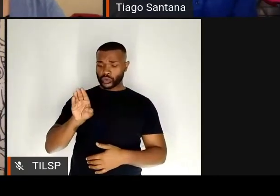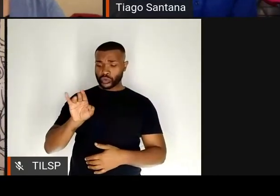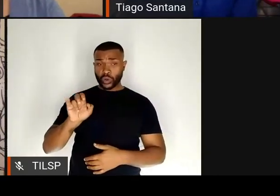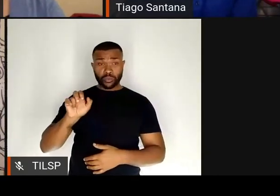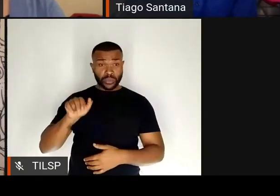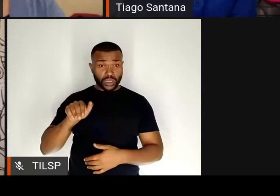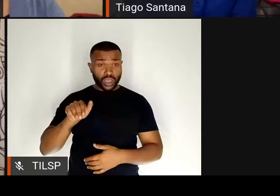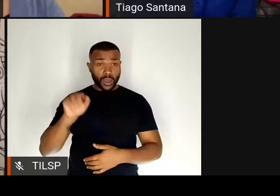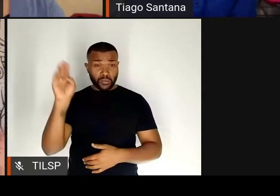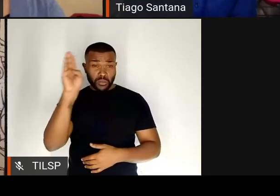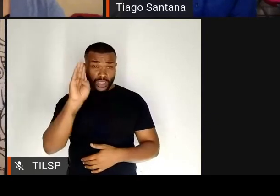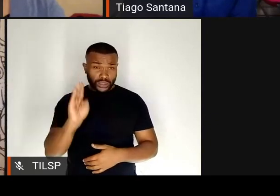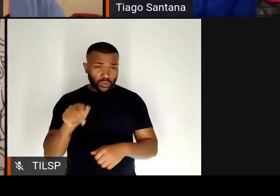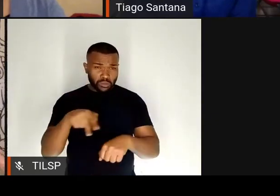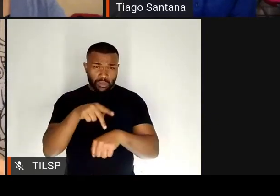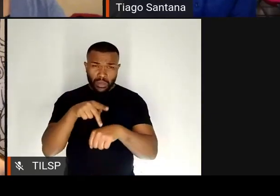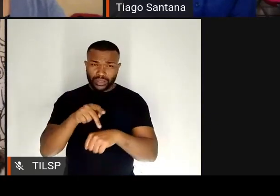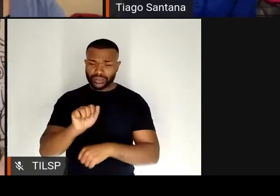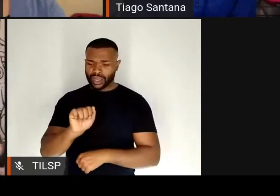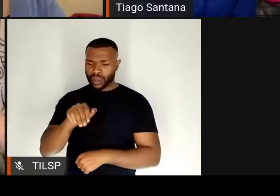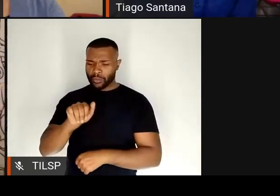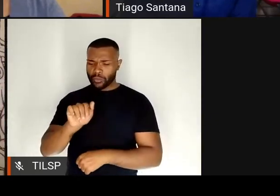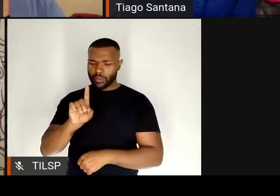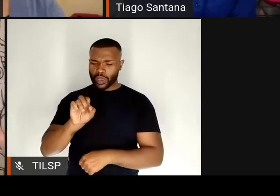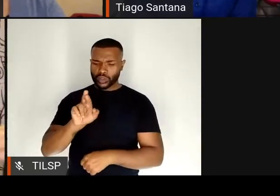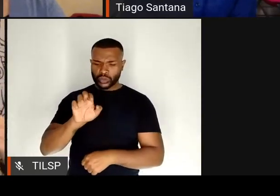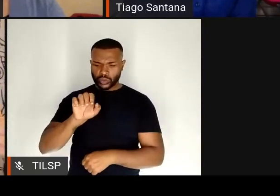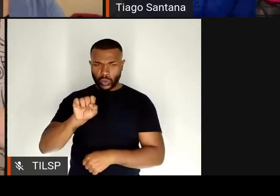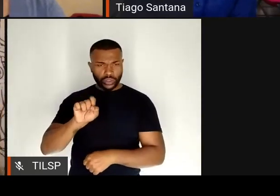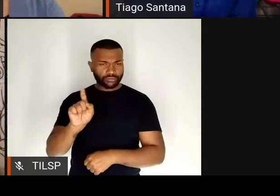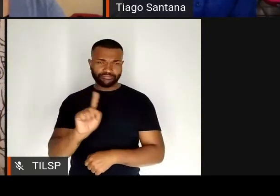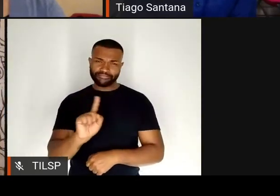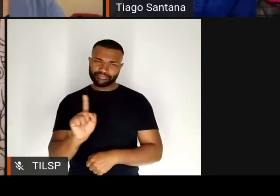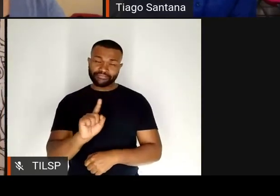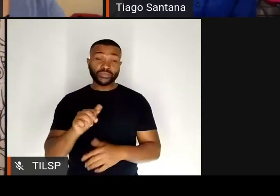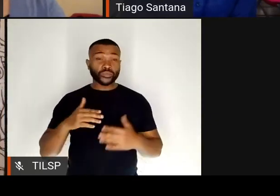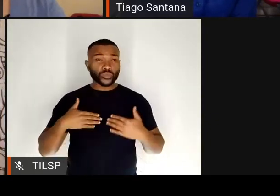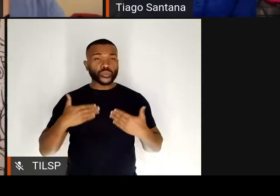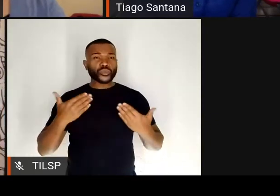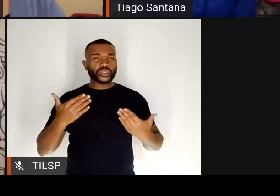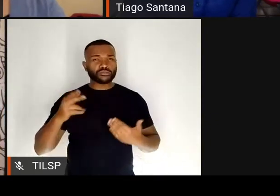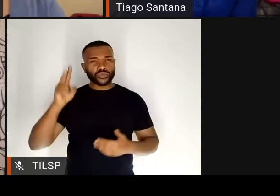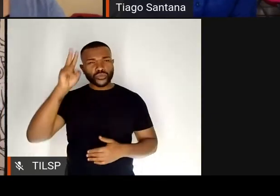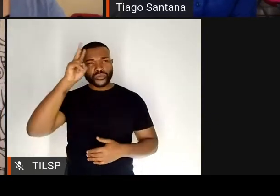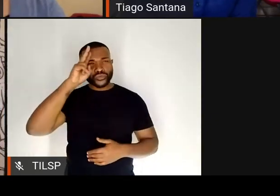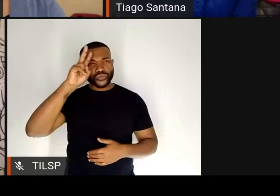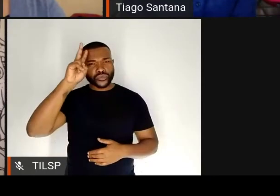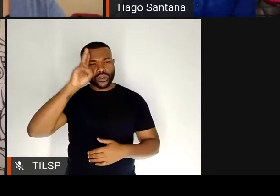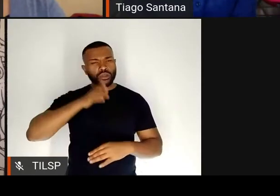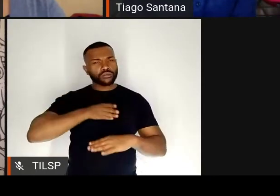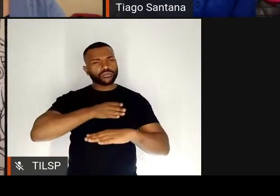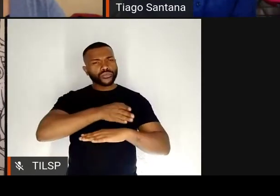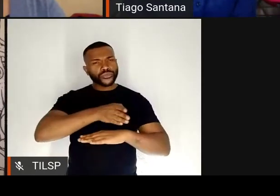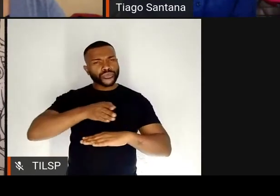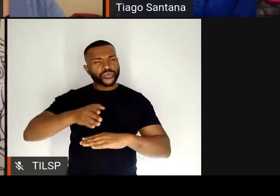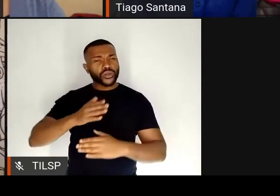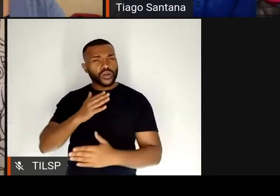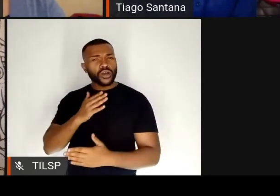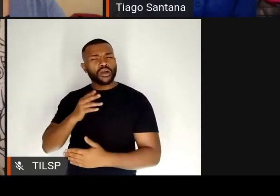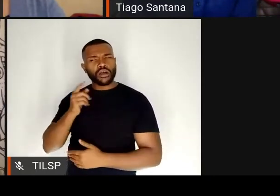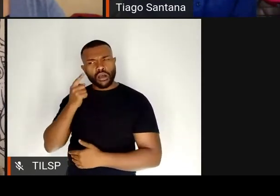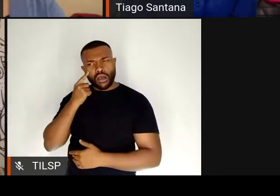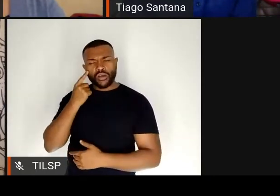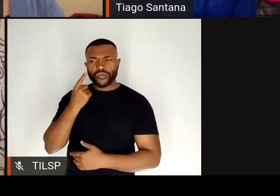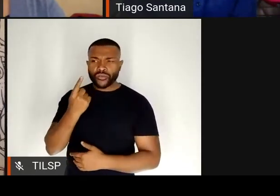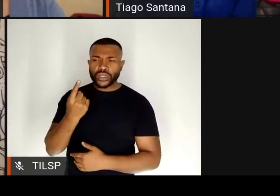fato, cada surpresa, as histórias que a gente escuta em campo e que as